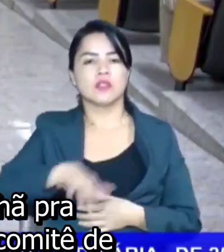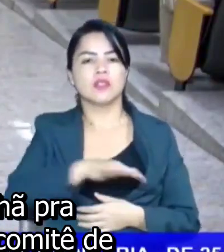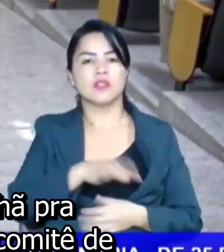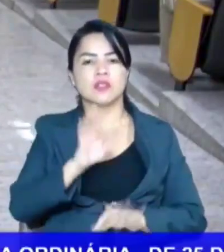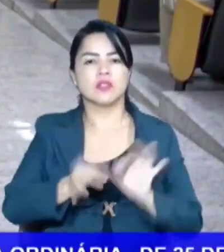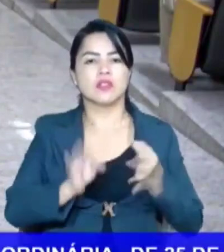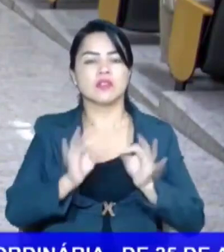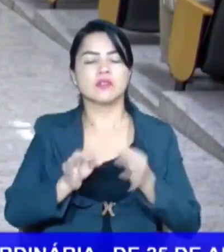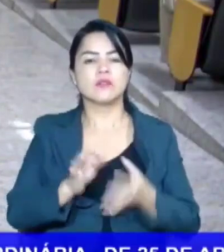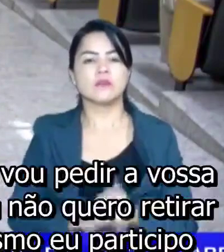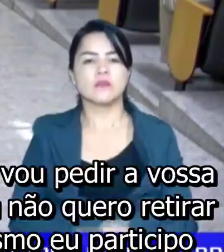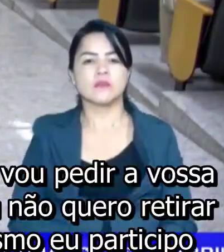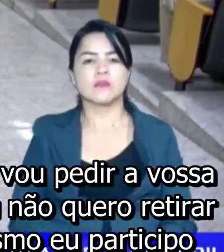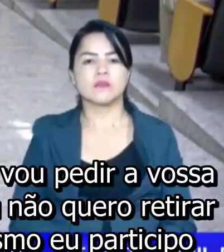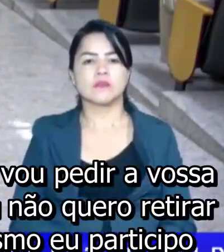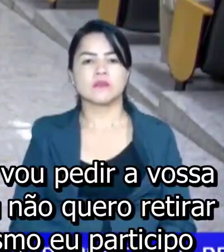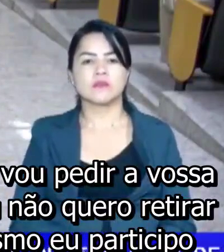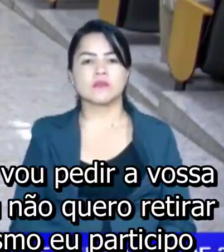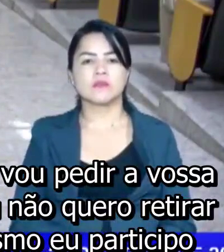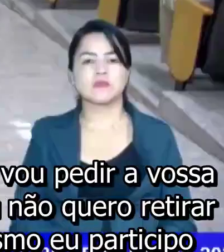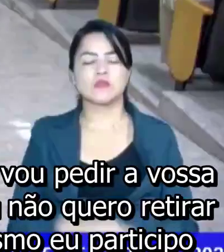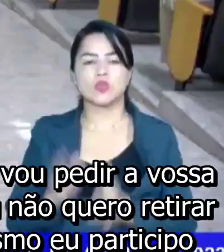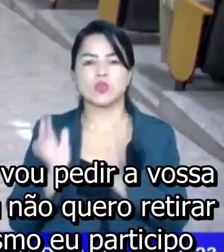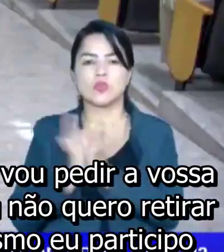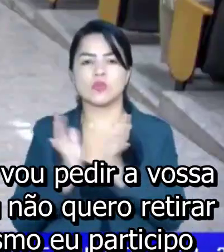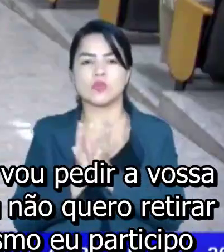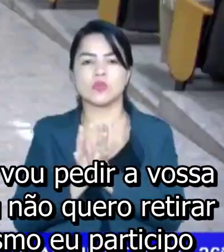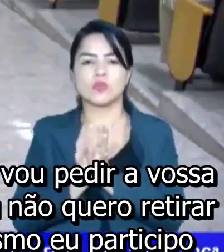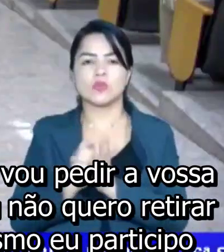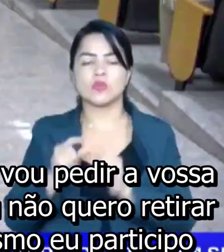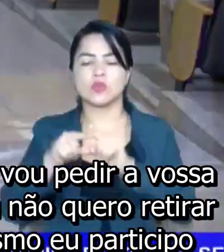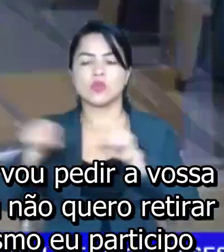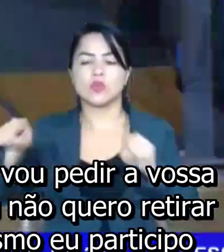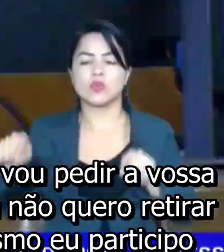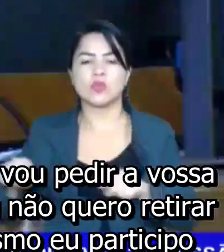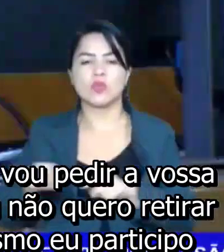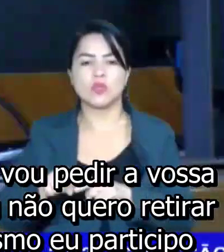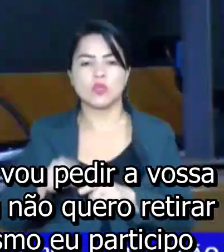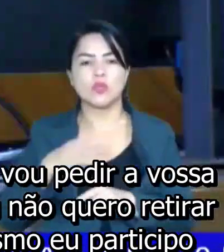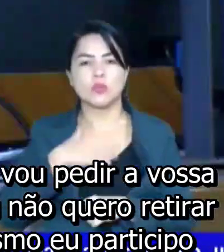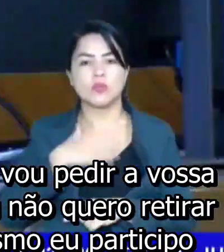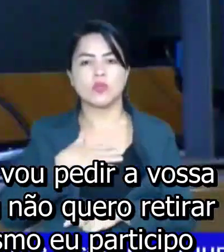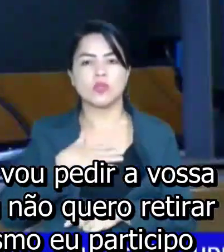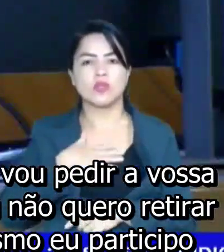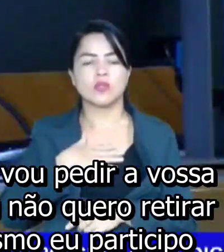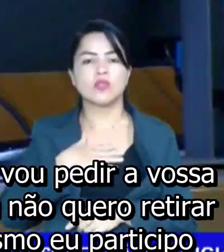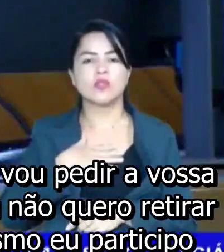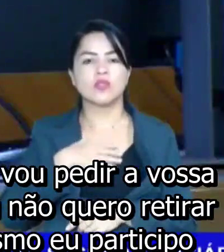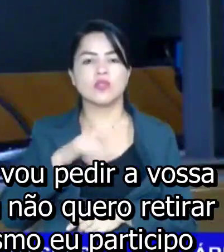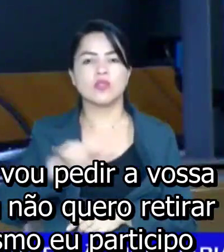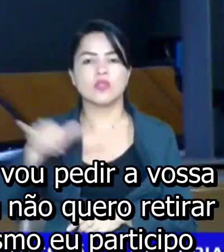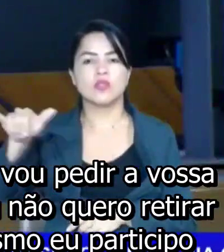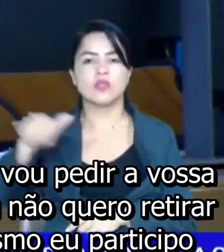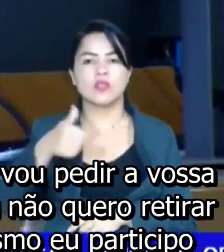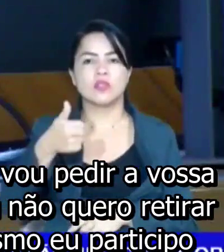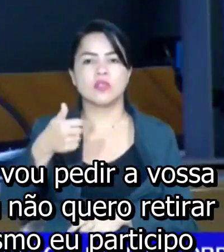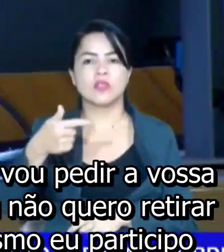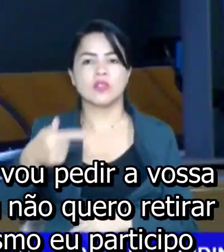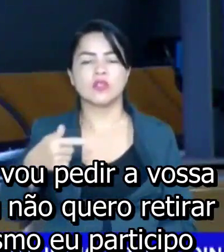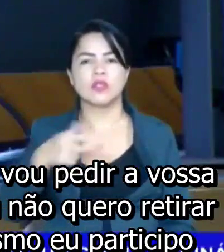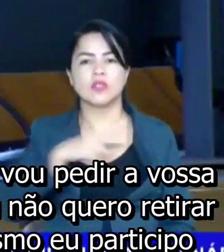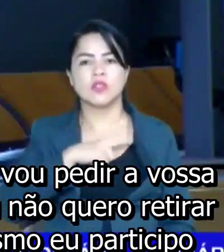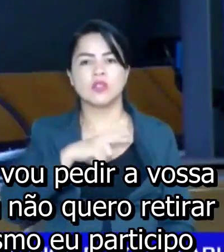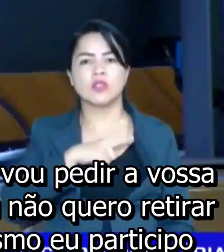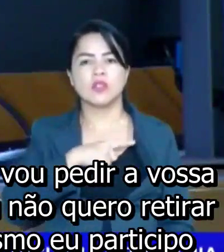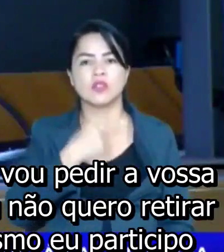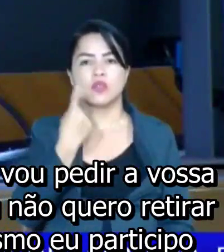comitê de questões fundiárias. Meu voo é exatamente às 17h. Mesa, então, eu vou pedir a Vossa Excelência, amanhã